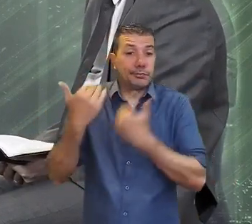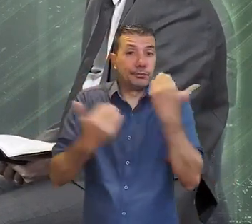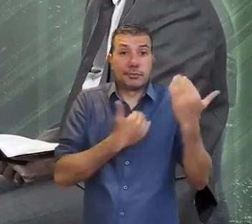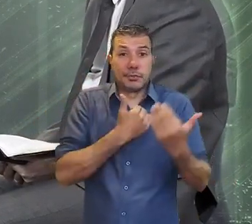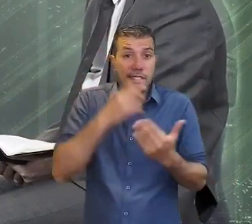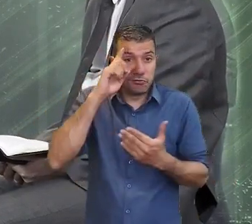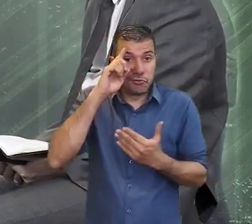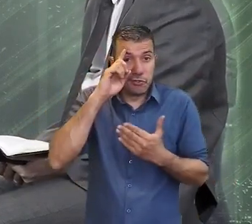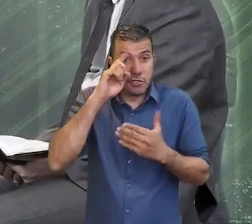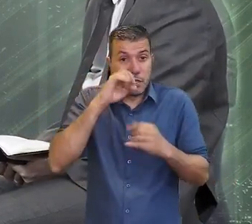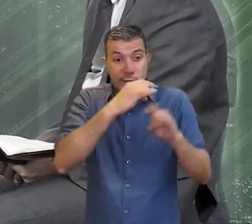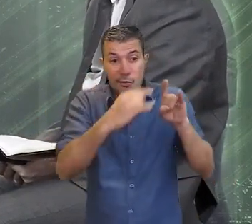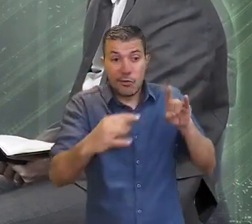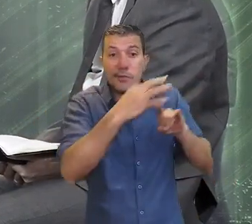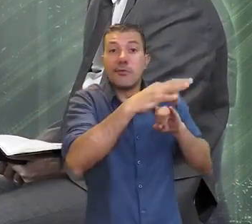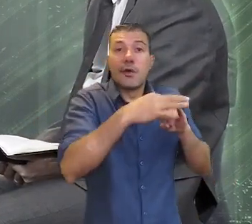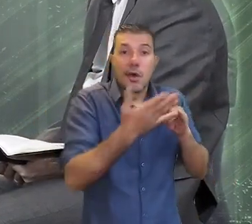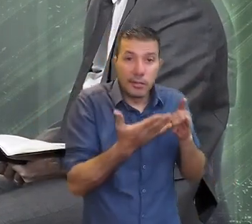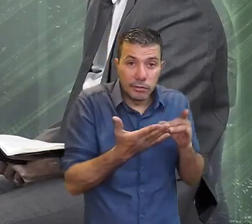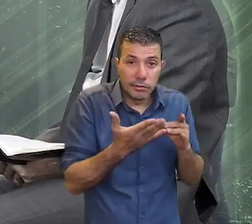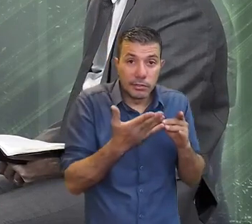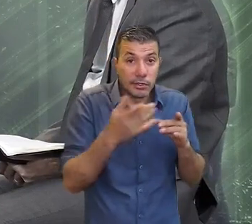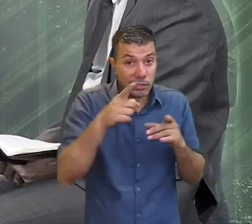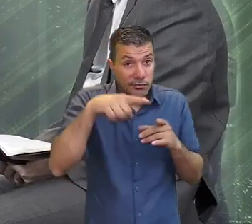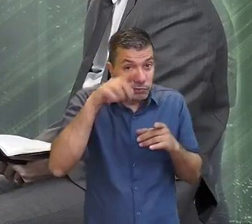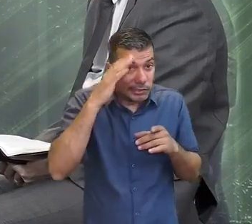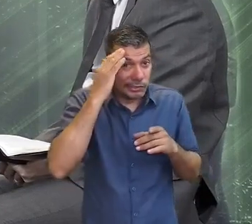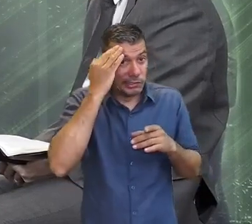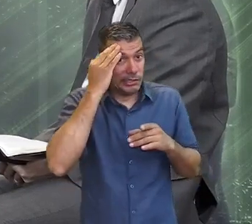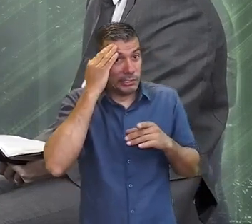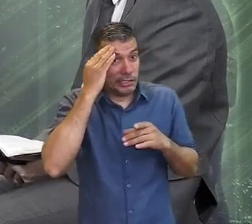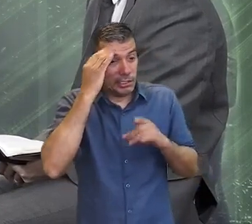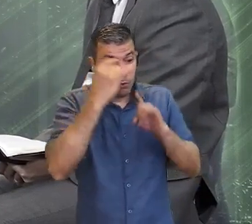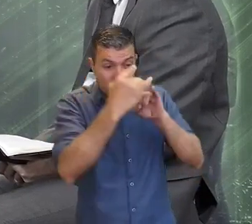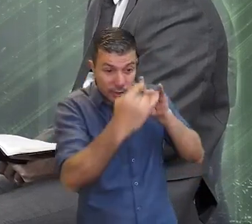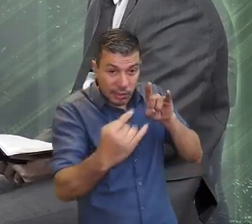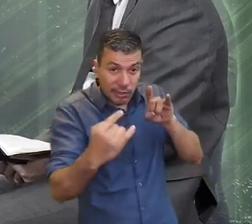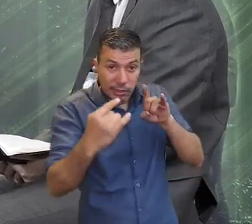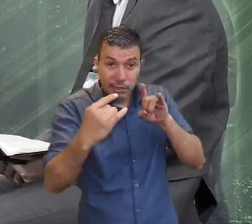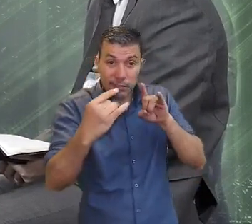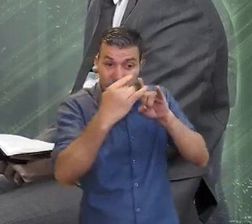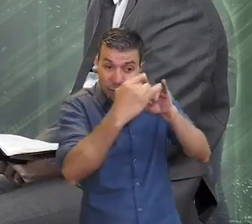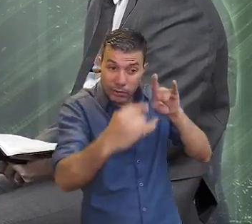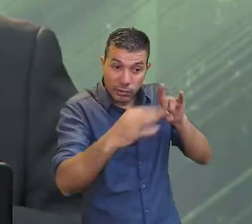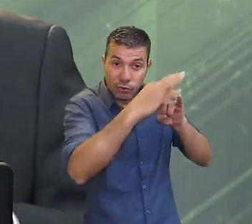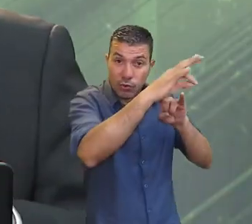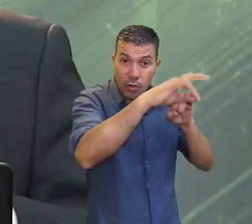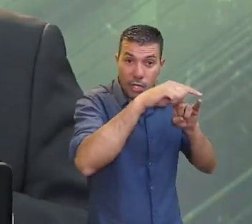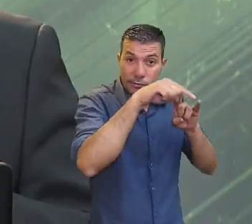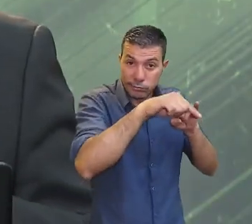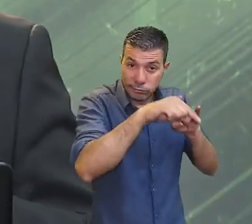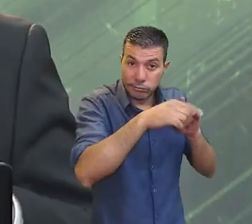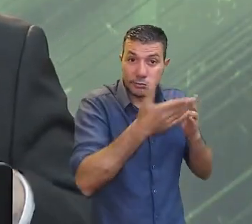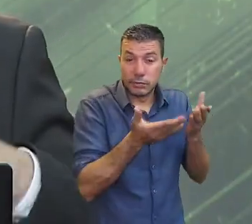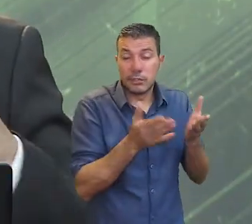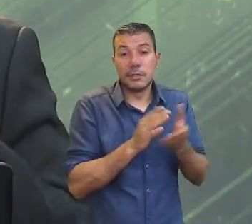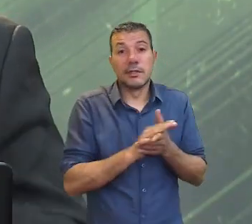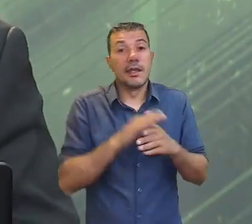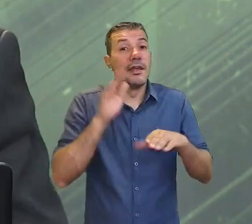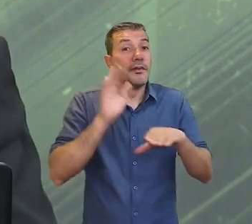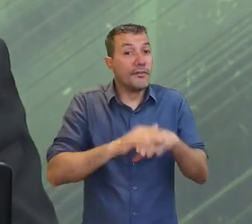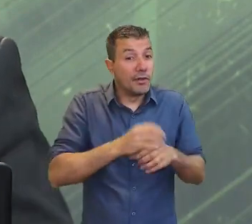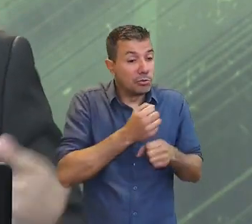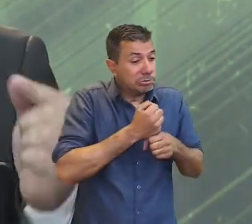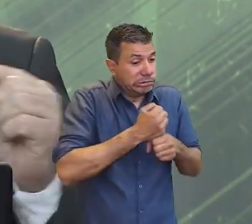santuário? Só para a gente explicar antes do senhor responder, eu quero que você entenda que o santuário celestial, ou melhor, o santuário terrestre, ele foi uma